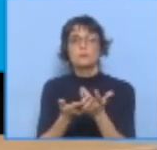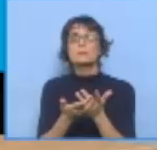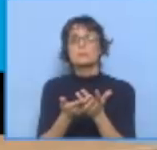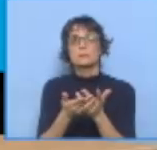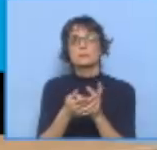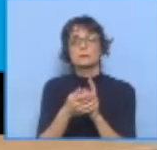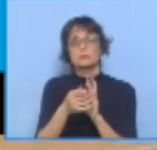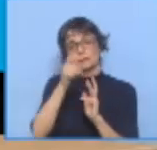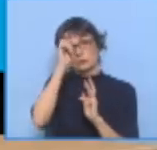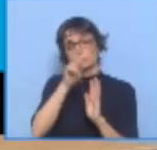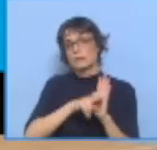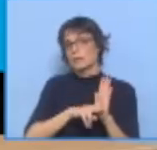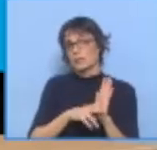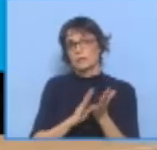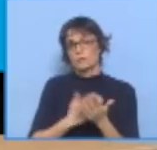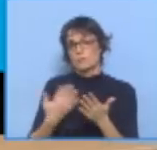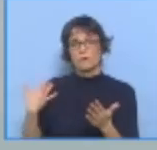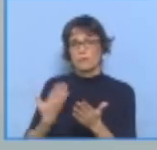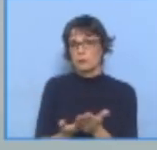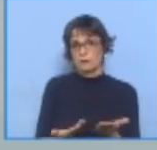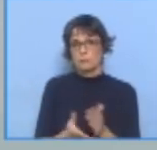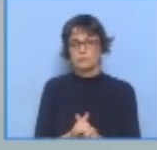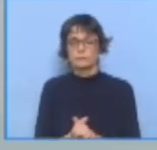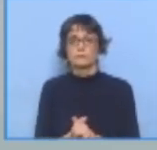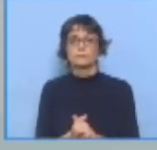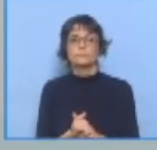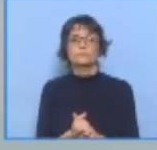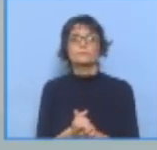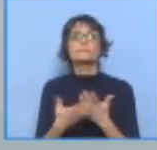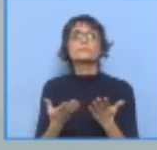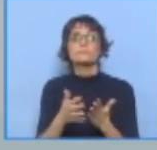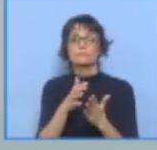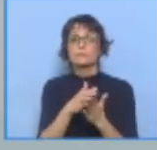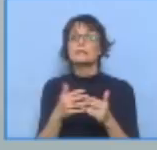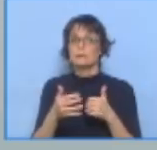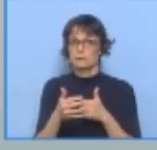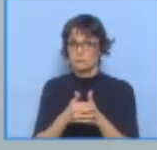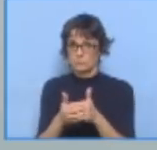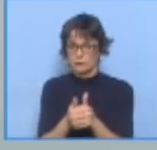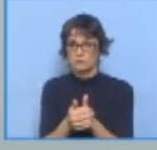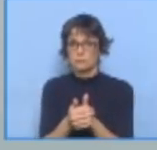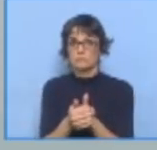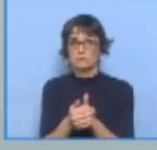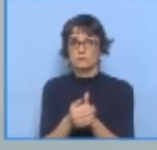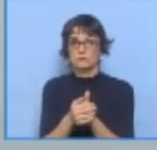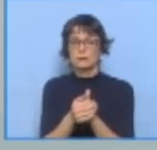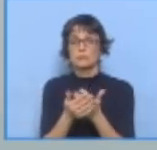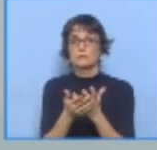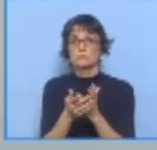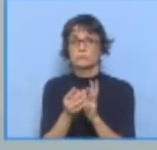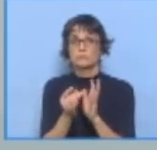outros livros litúrgicos. Vamos a esse processo de publicação, até para clarificar então essa informação imprecisa que